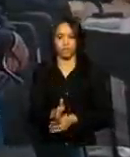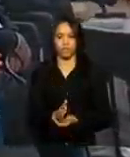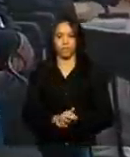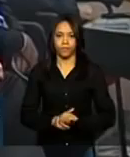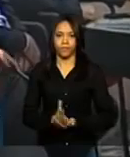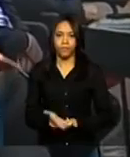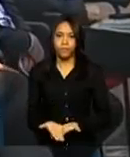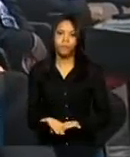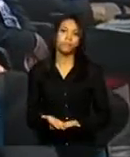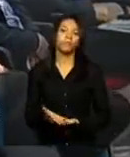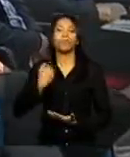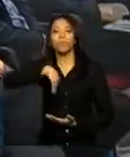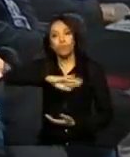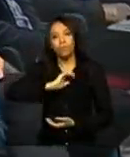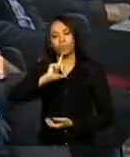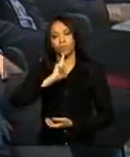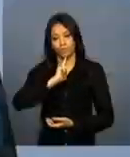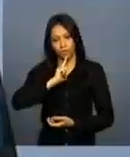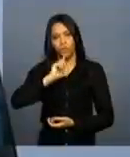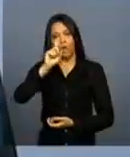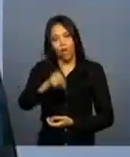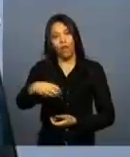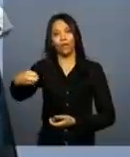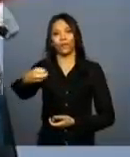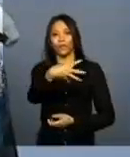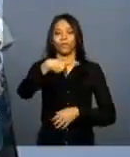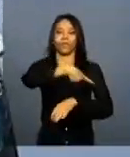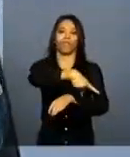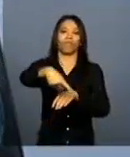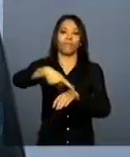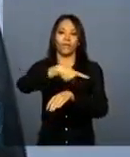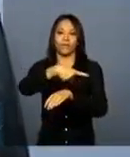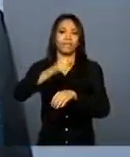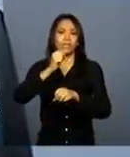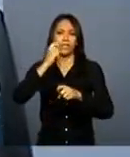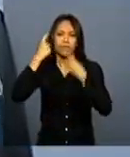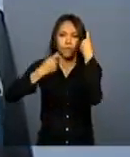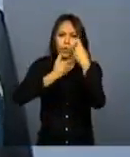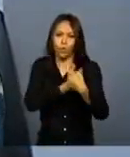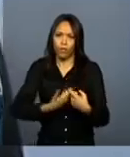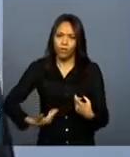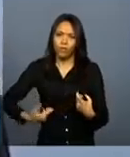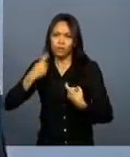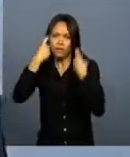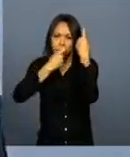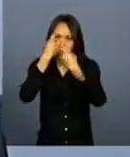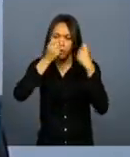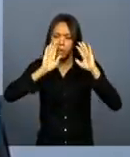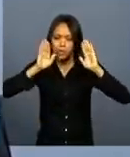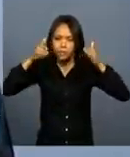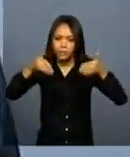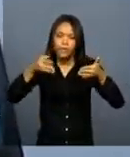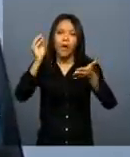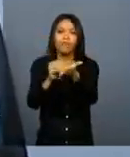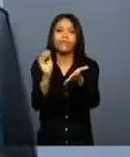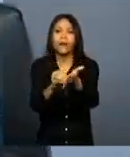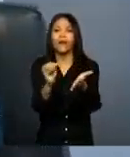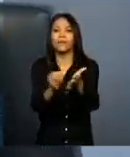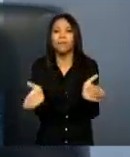Então, nós temos... Esse é o novo Estado, um Estado que olha... as diferentes carências, necessidades,